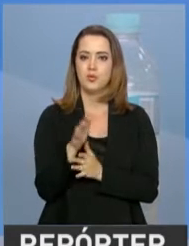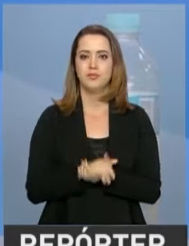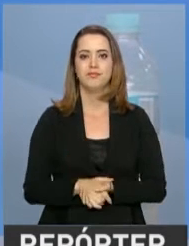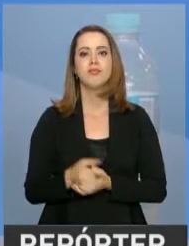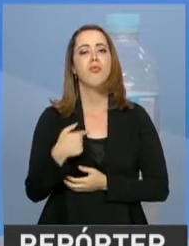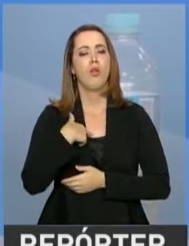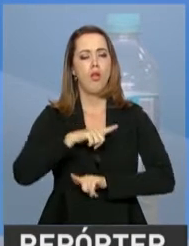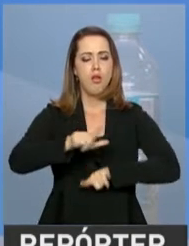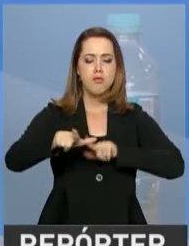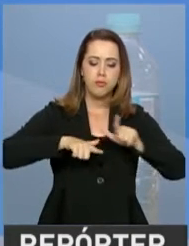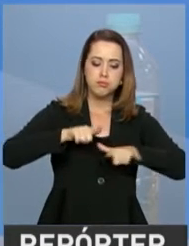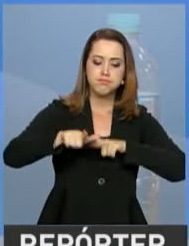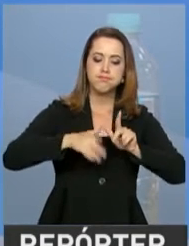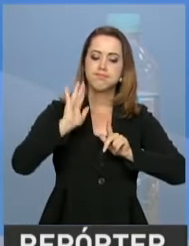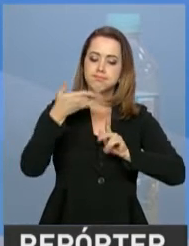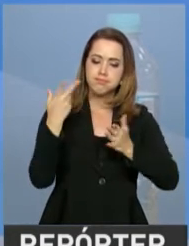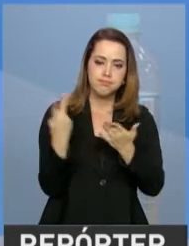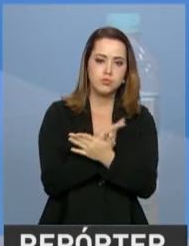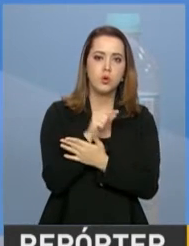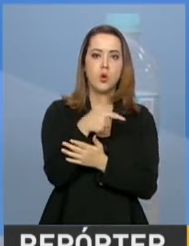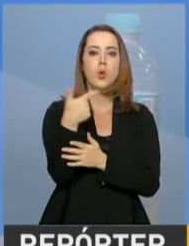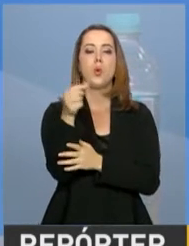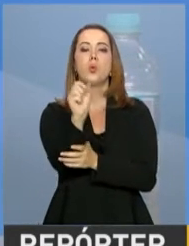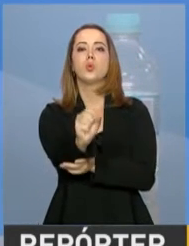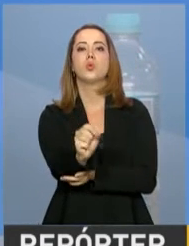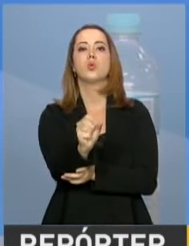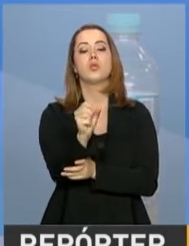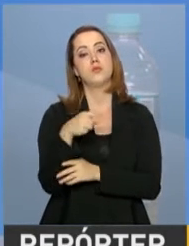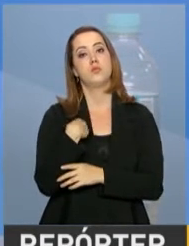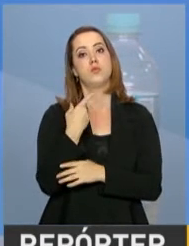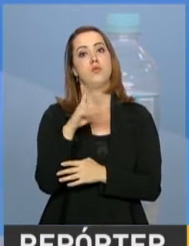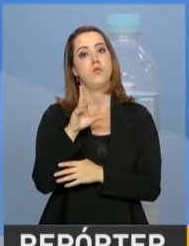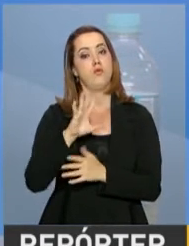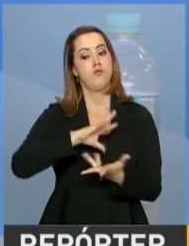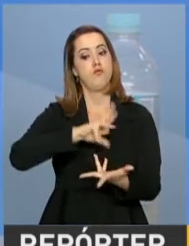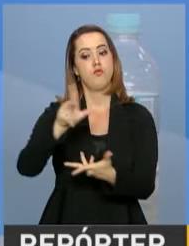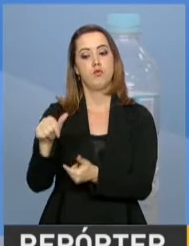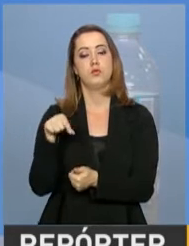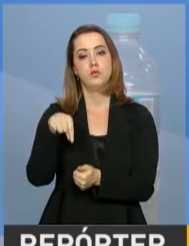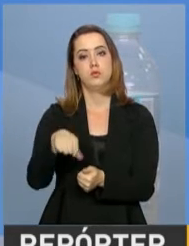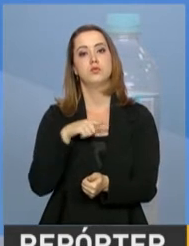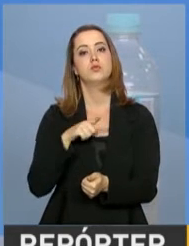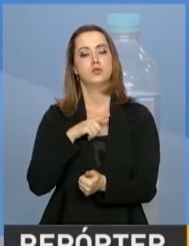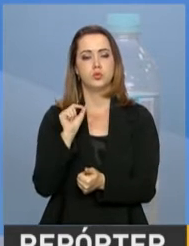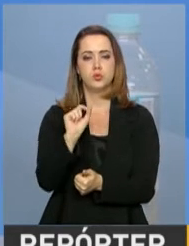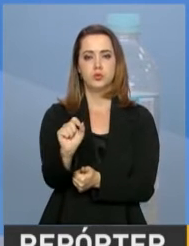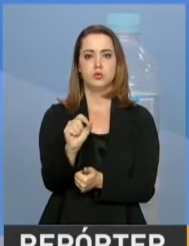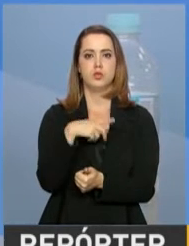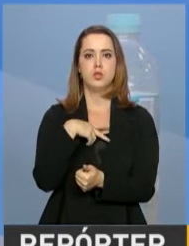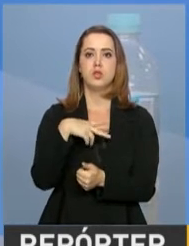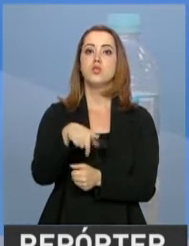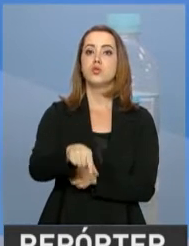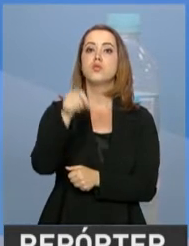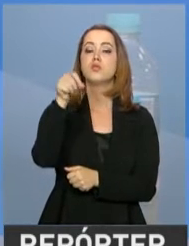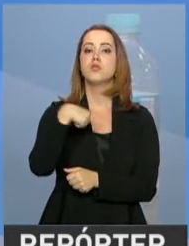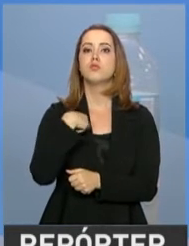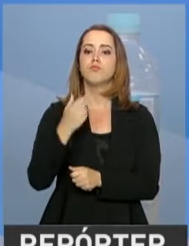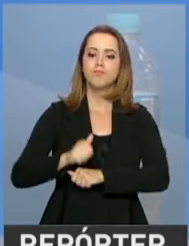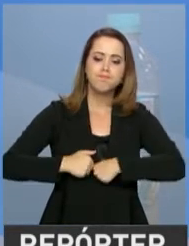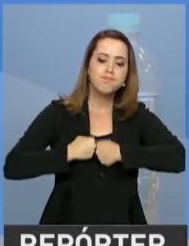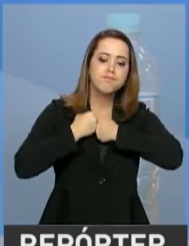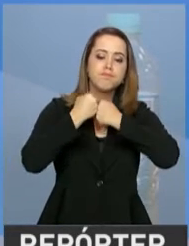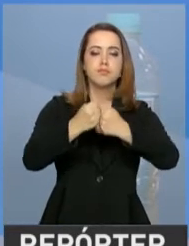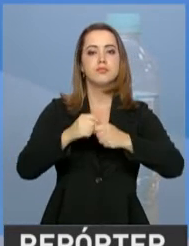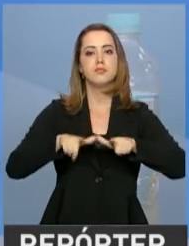foi feito, vou trabalhar muito para 2020 e logo no Mundial eu já quero, se eu tiver convocado, eu já quero dar o meu melhor para